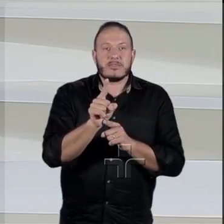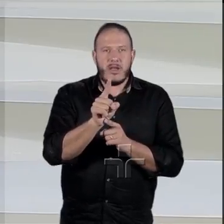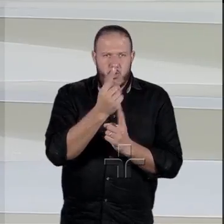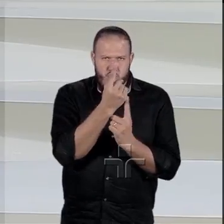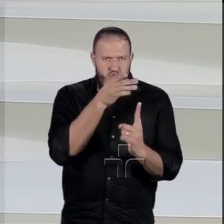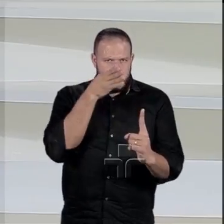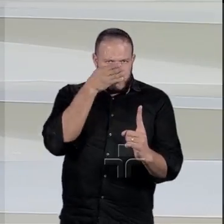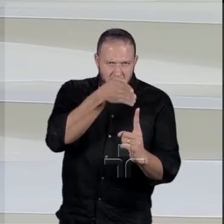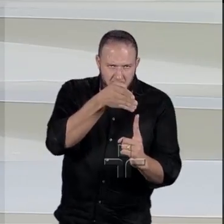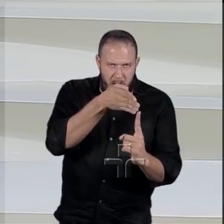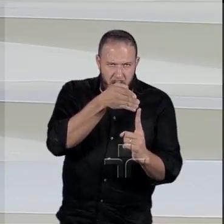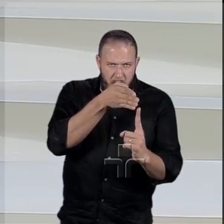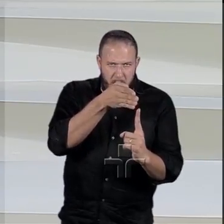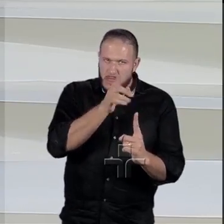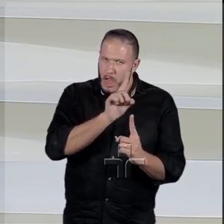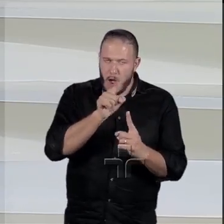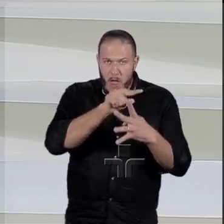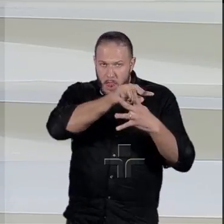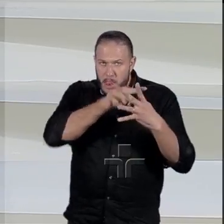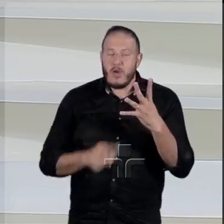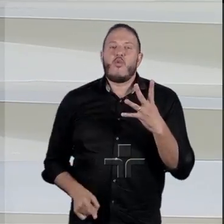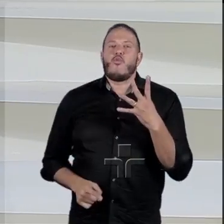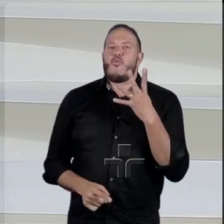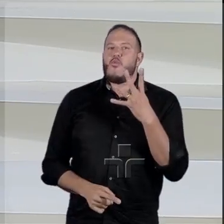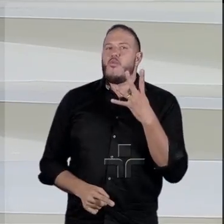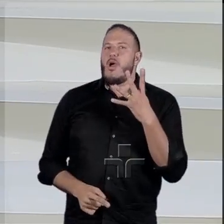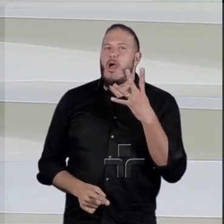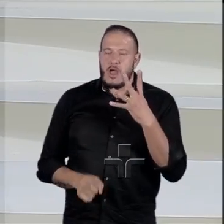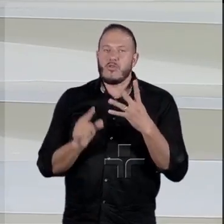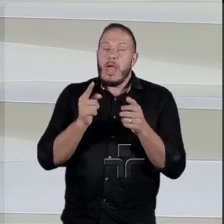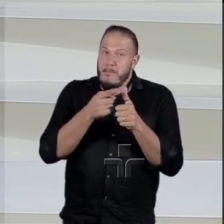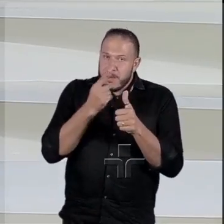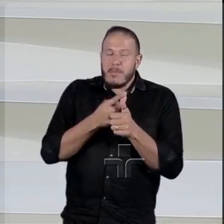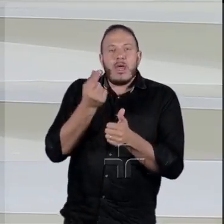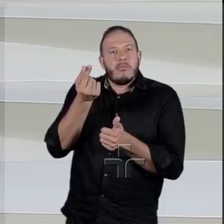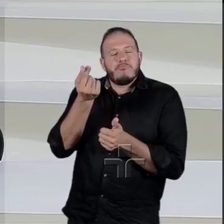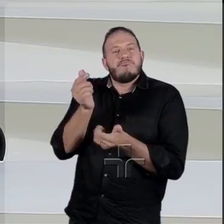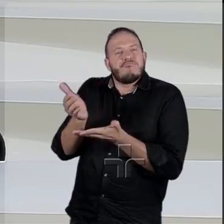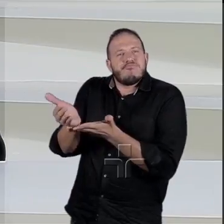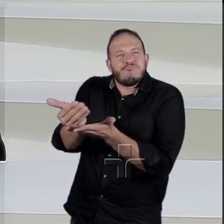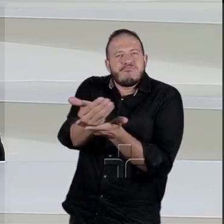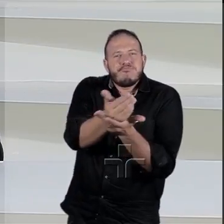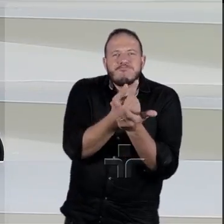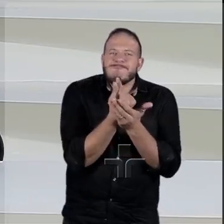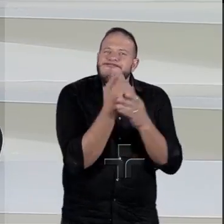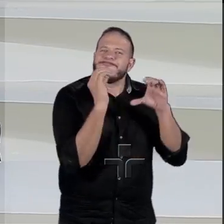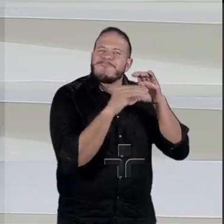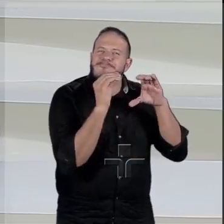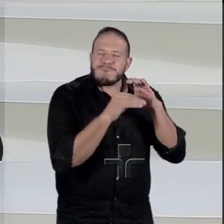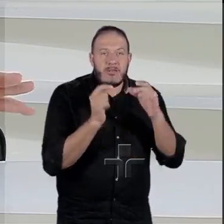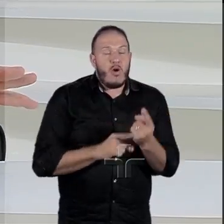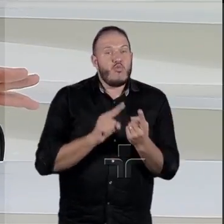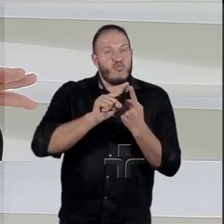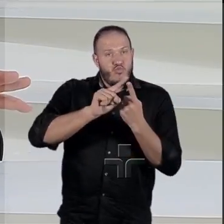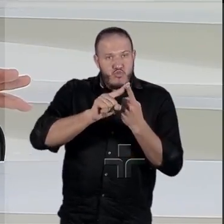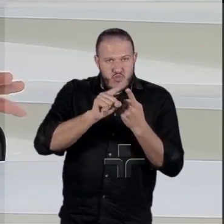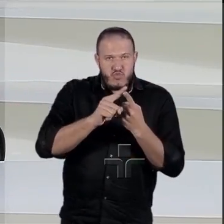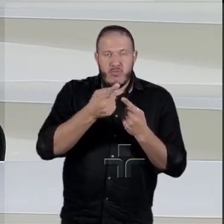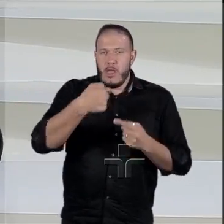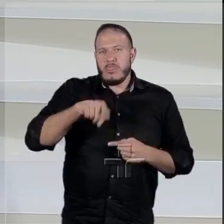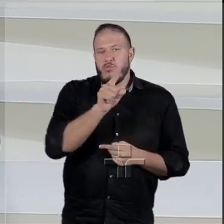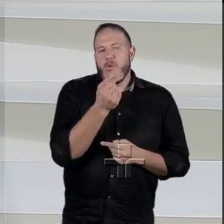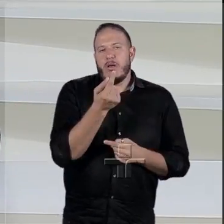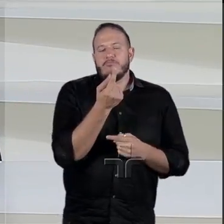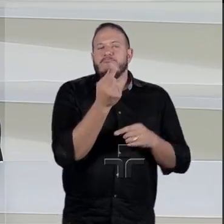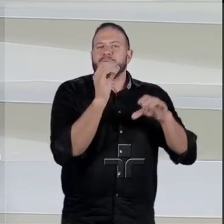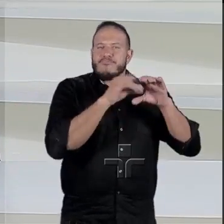pilares, não é? E um desses pilares é a capitalização. Então, ela teria um pilar não contributivo, que a